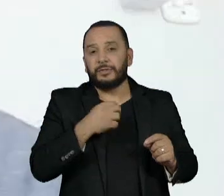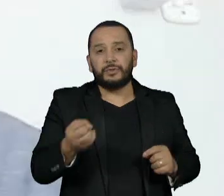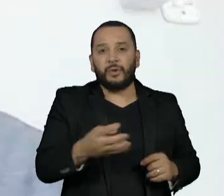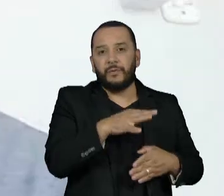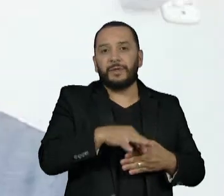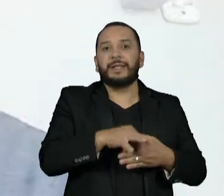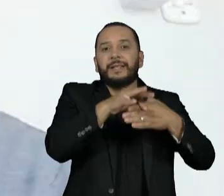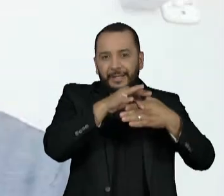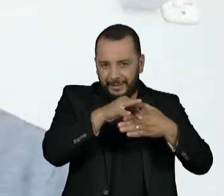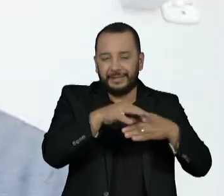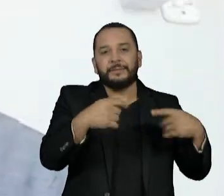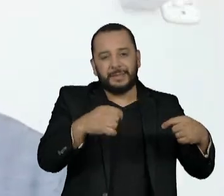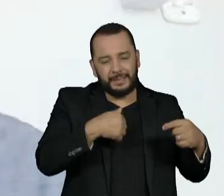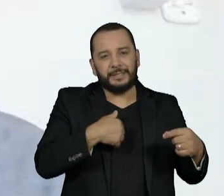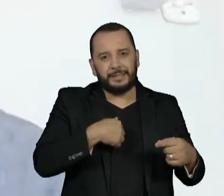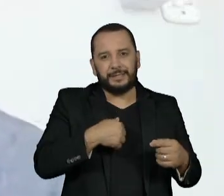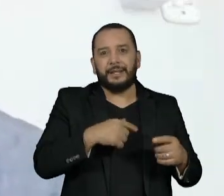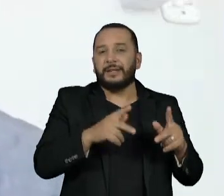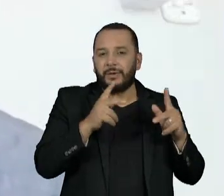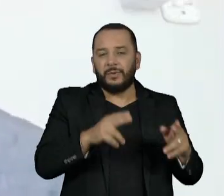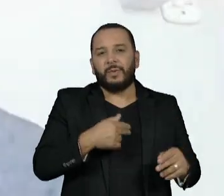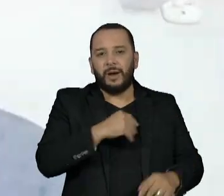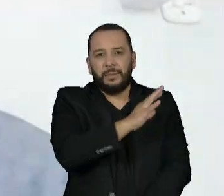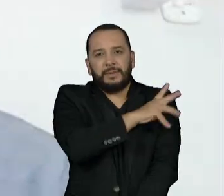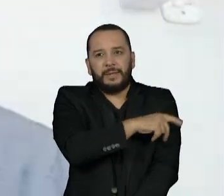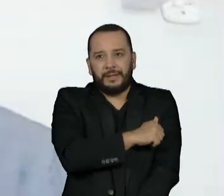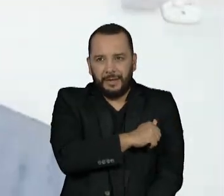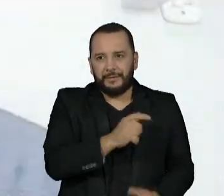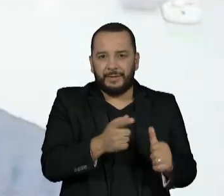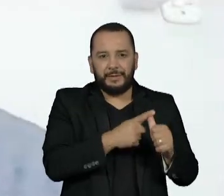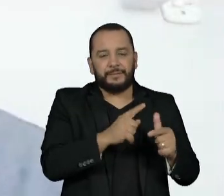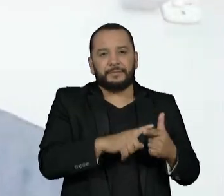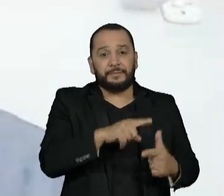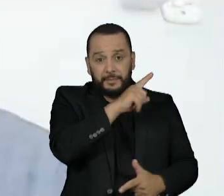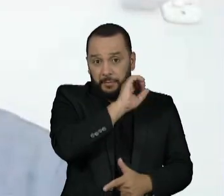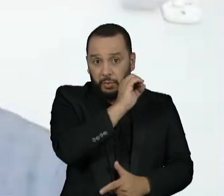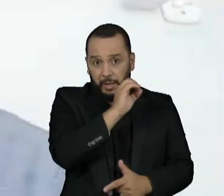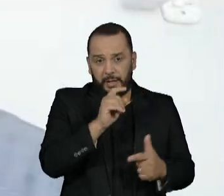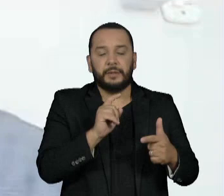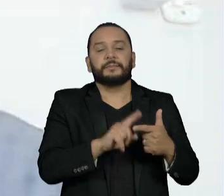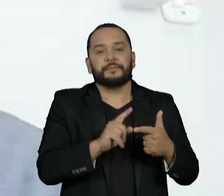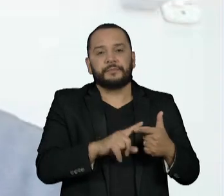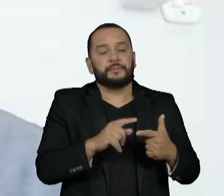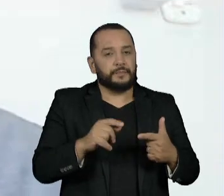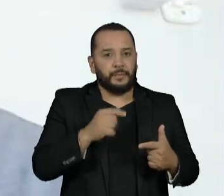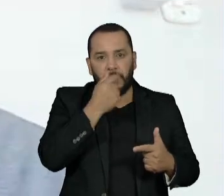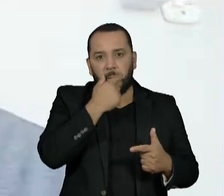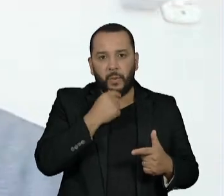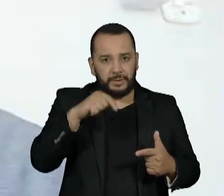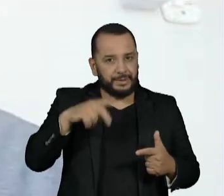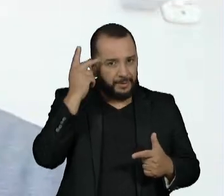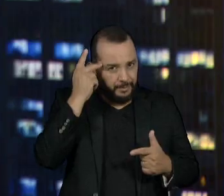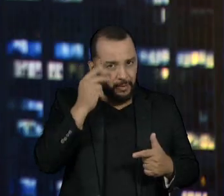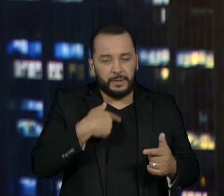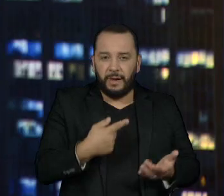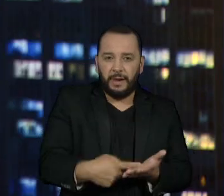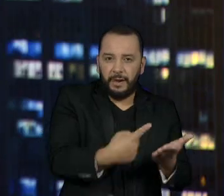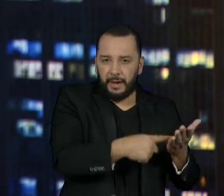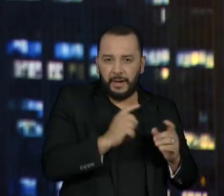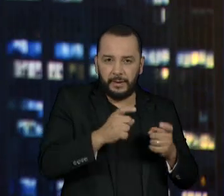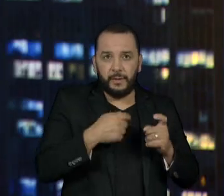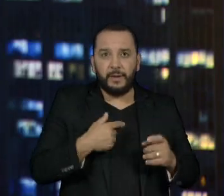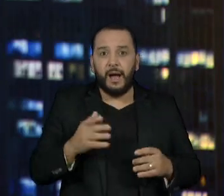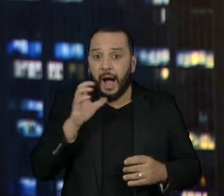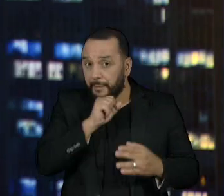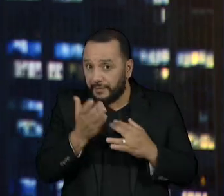que surgiram nas eleições, como a Manuela Dávila em Porto Alegre, o Guilherme Boulos em São Paulo. Pausinha